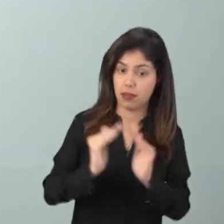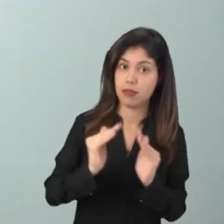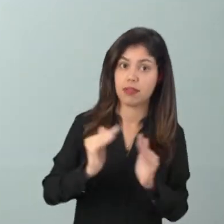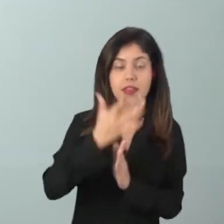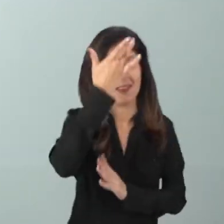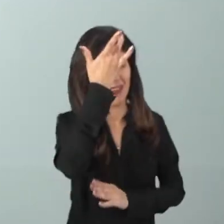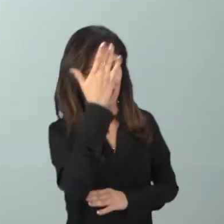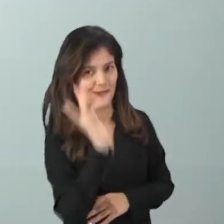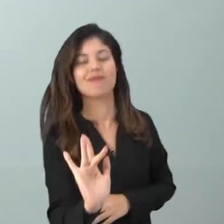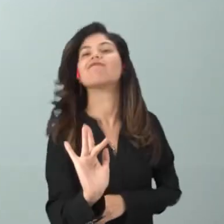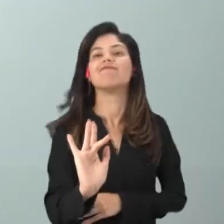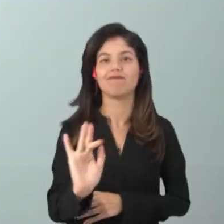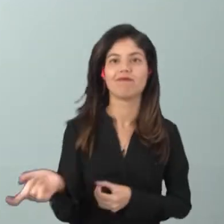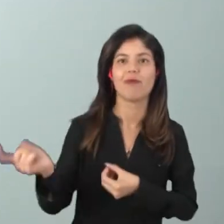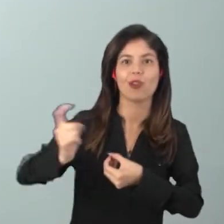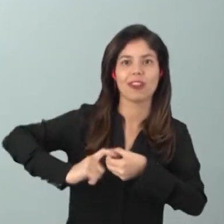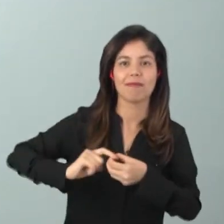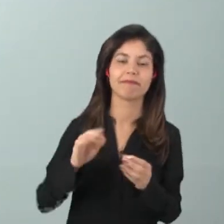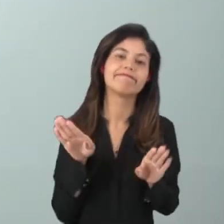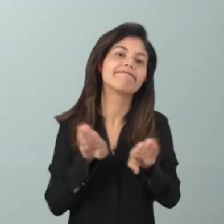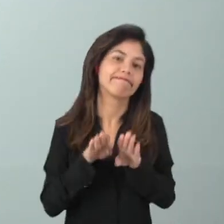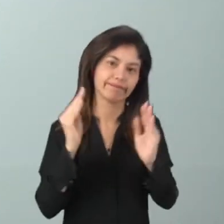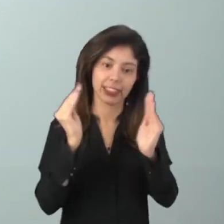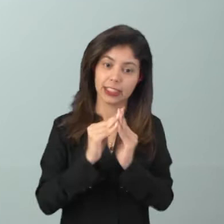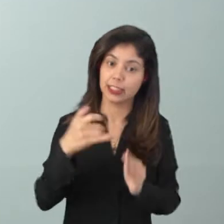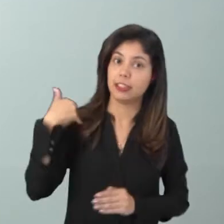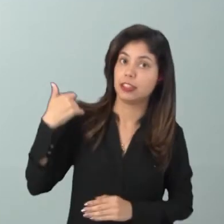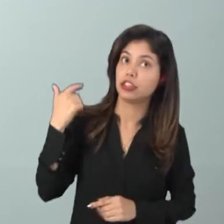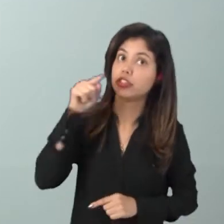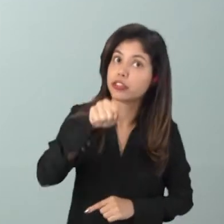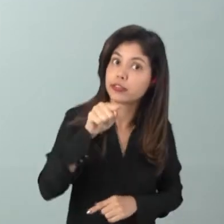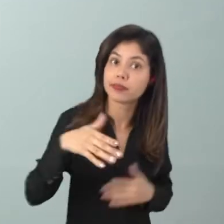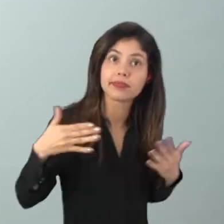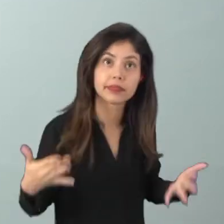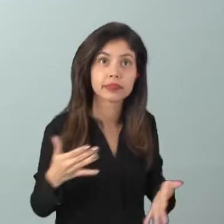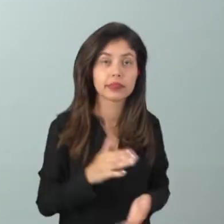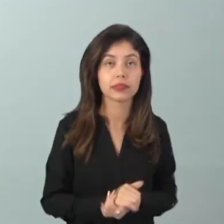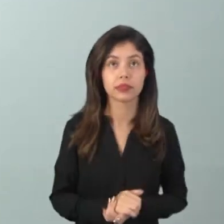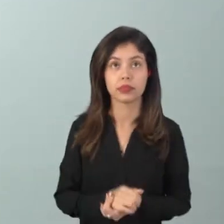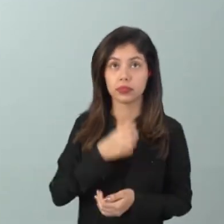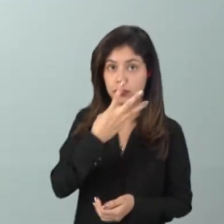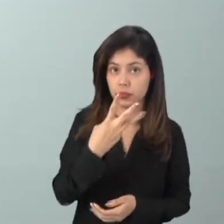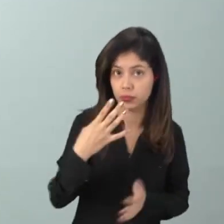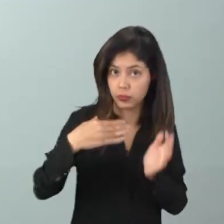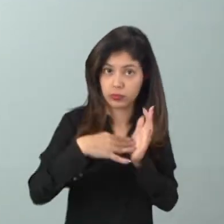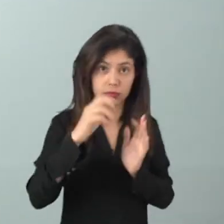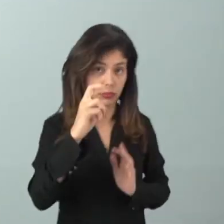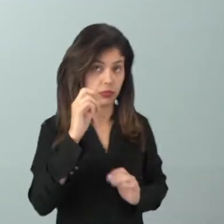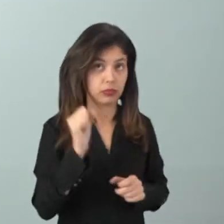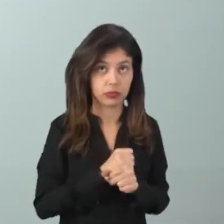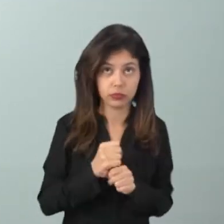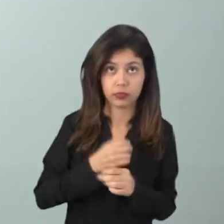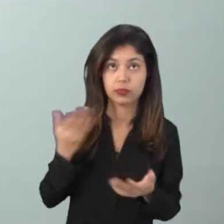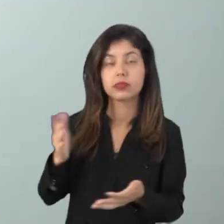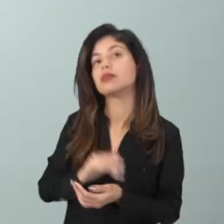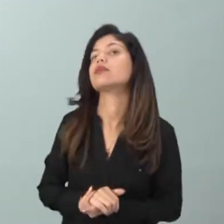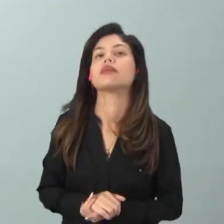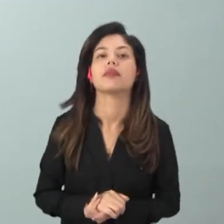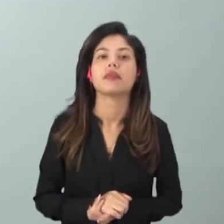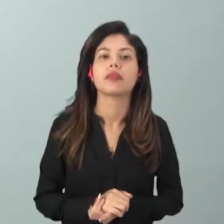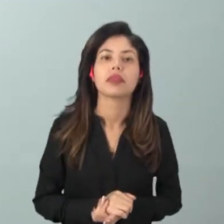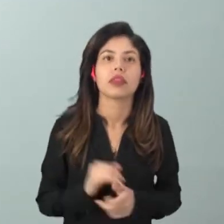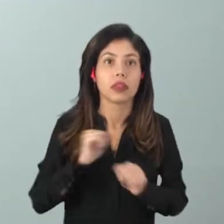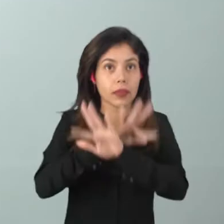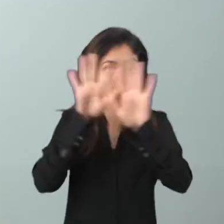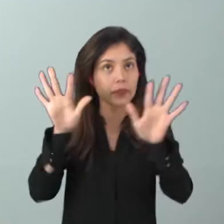não sabe como voltar para casa nessa idade que nós colocamos aqui, idade entre 3 a 5 anos. Isso tem que ficar